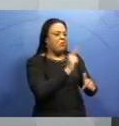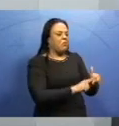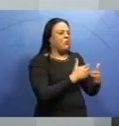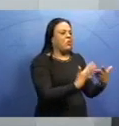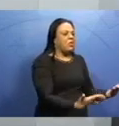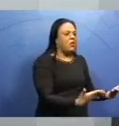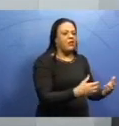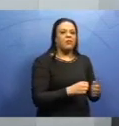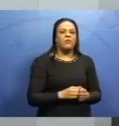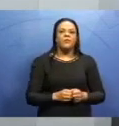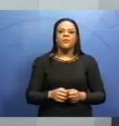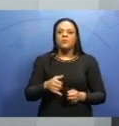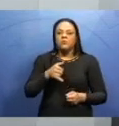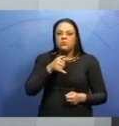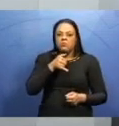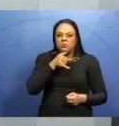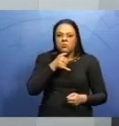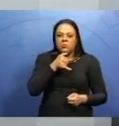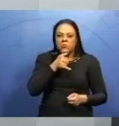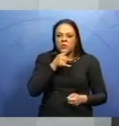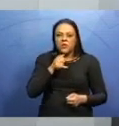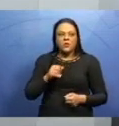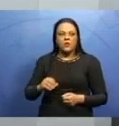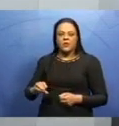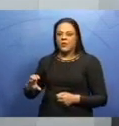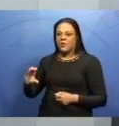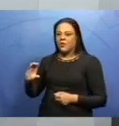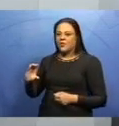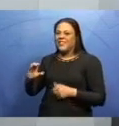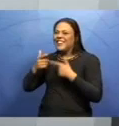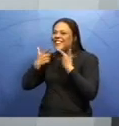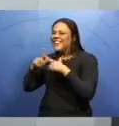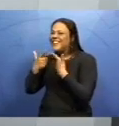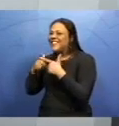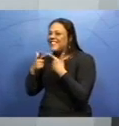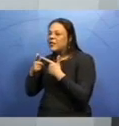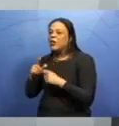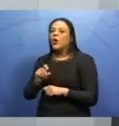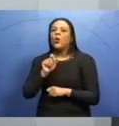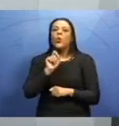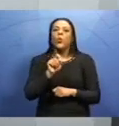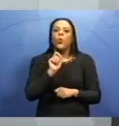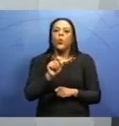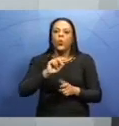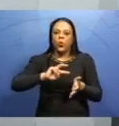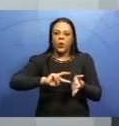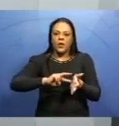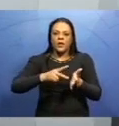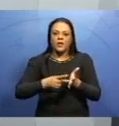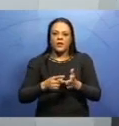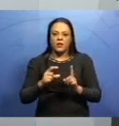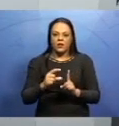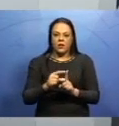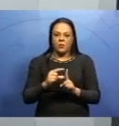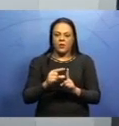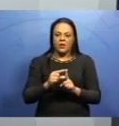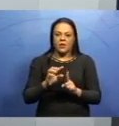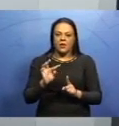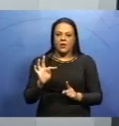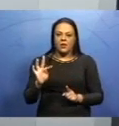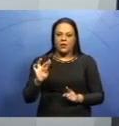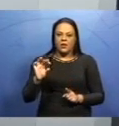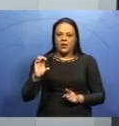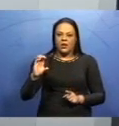Quer dizer tristeza? Ou quer dizer riso? Lembrando que eu quero saber